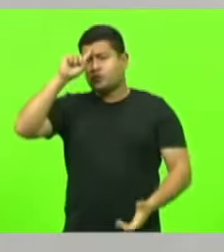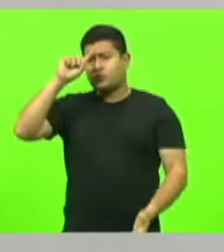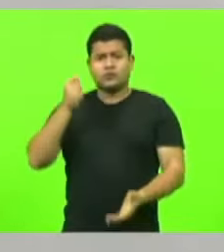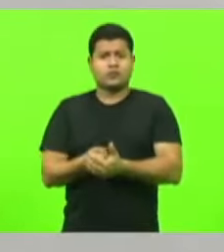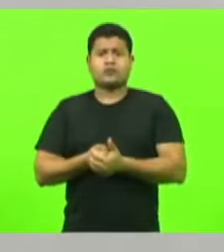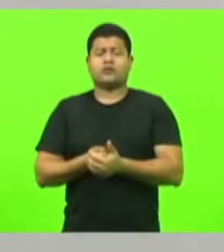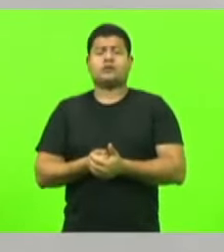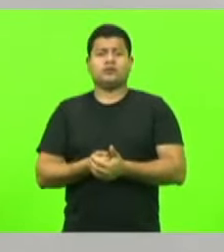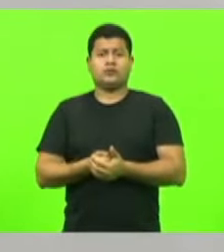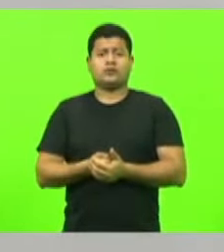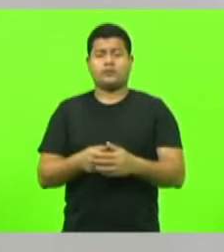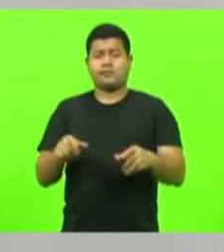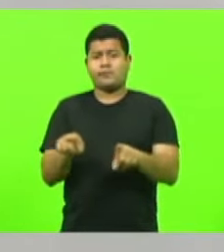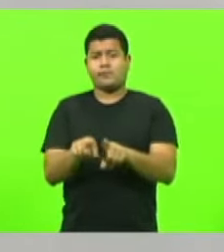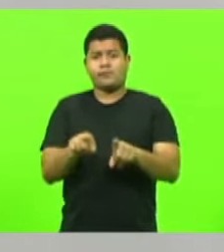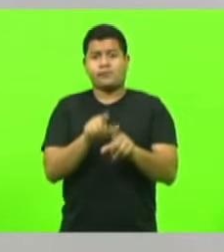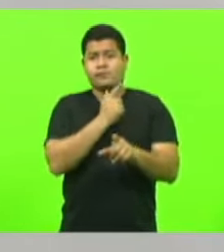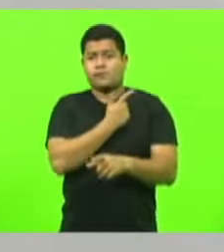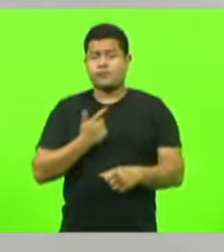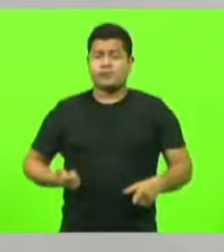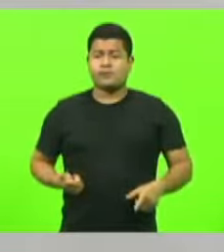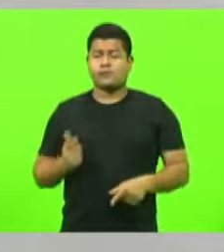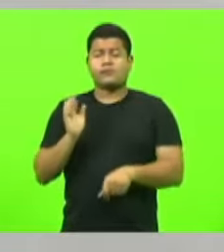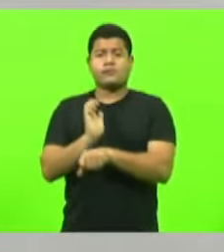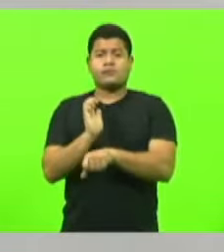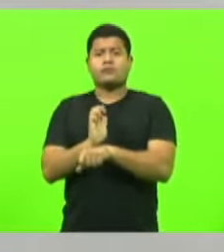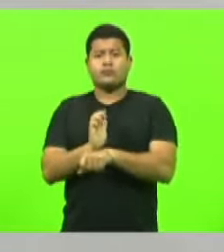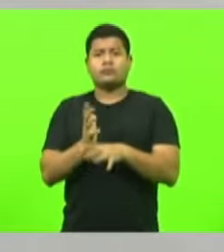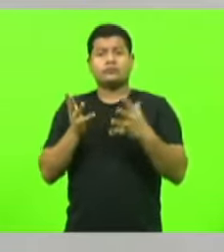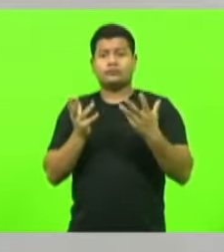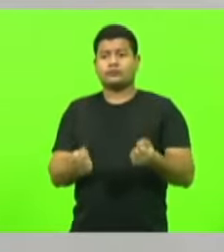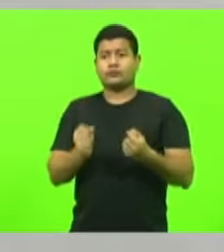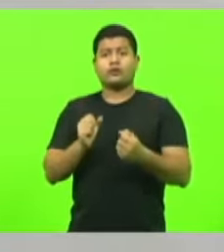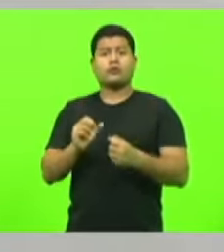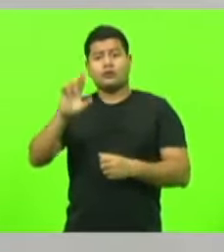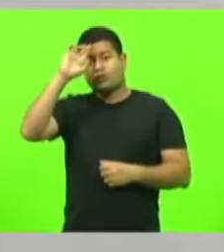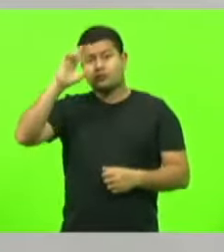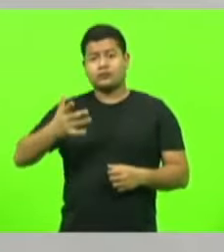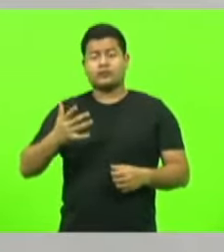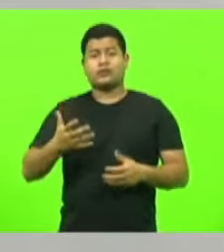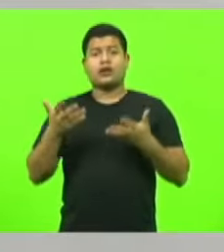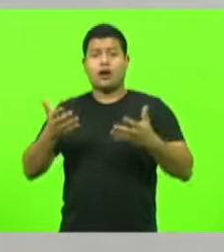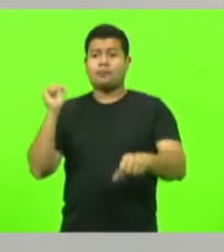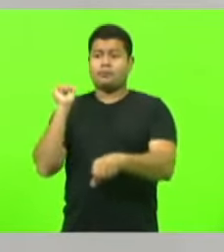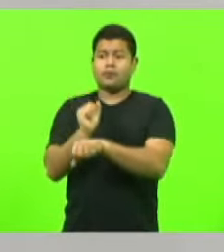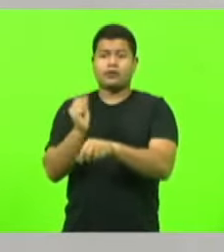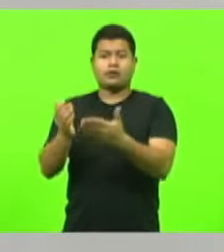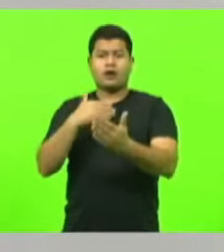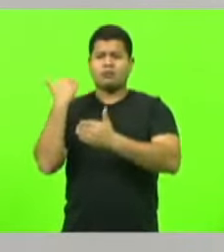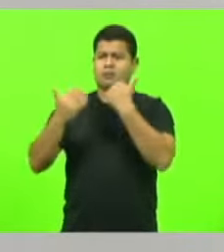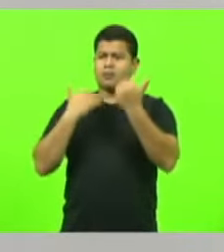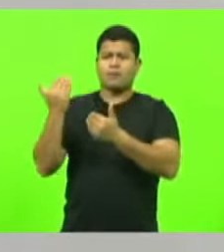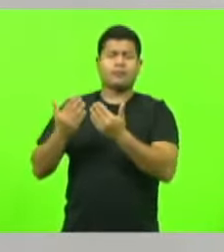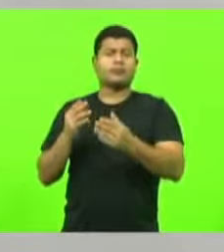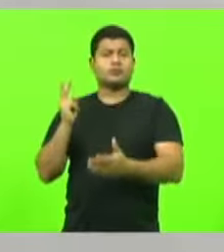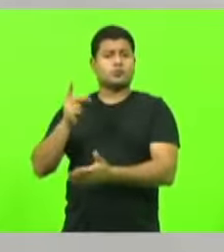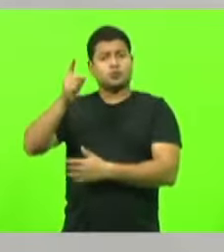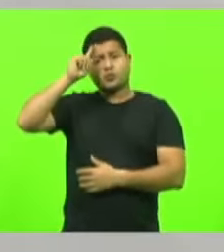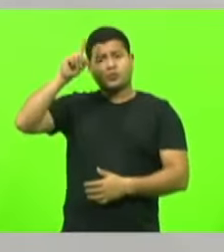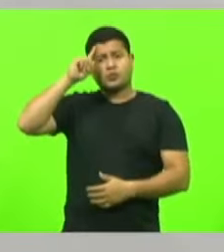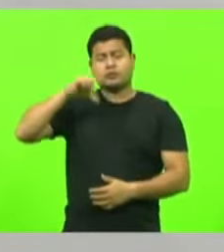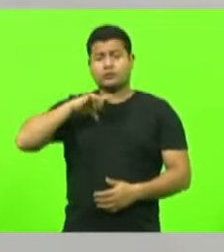peito, que é parar essa sangria de morte na 470 todos os dias. Parabéns ao governador do